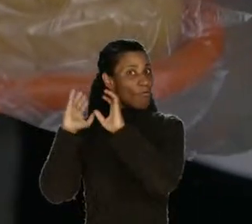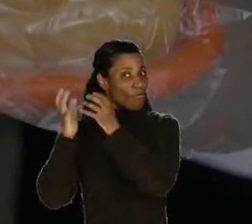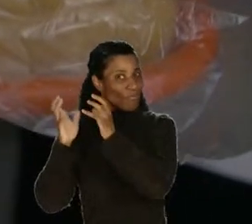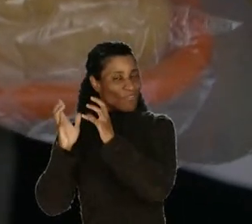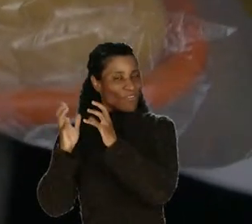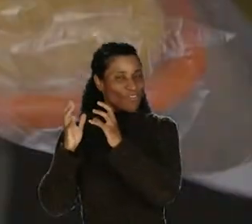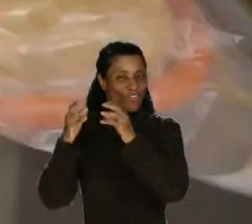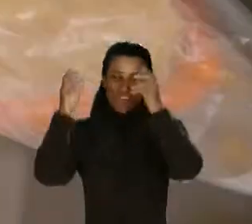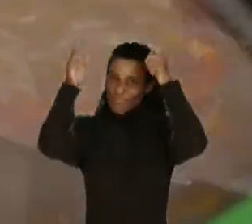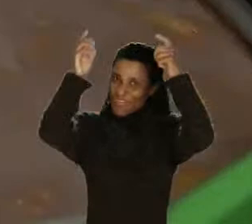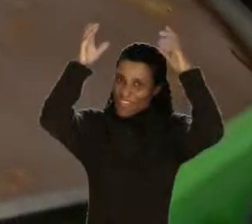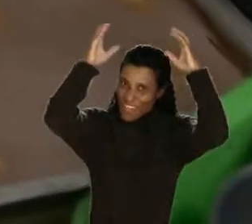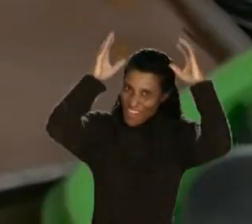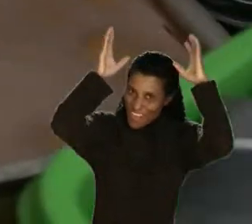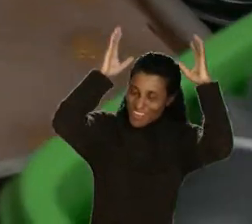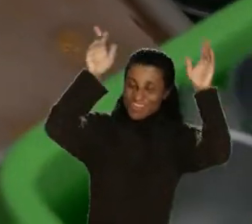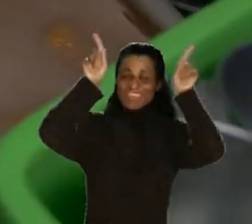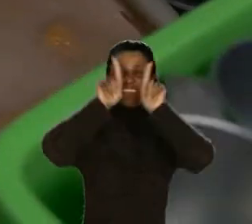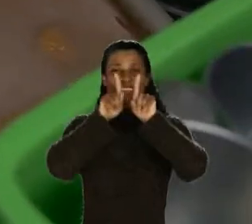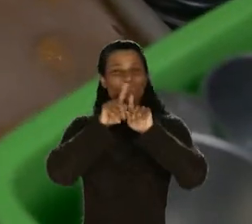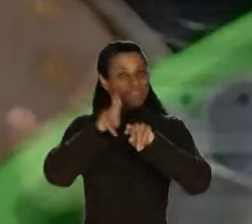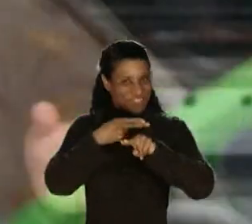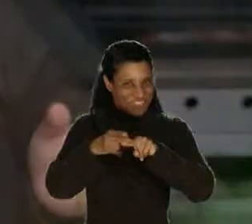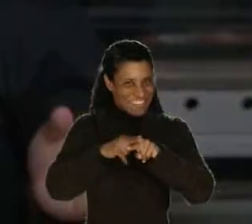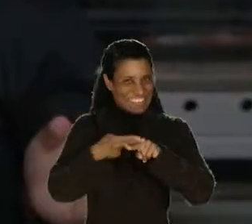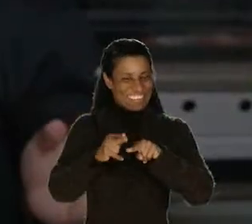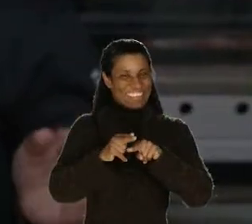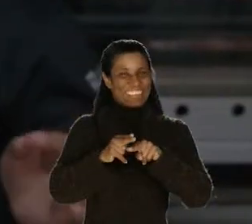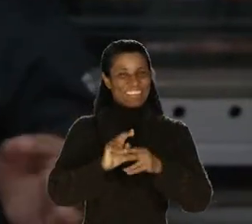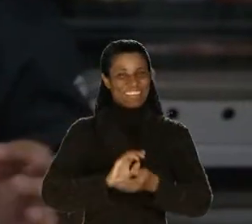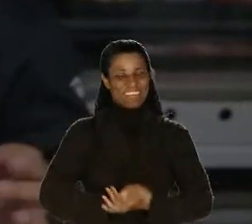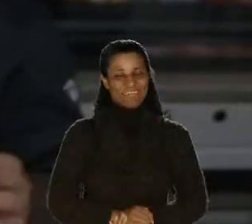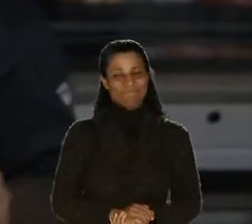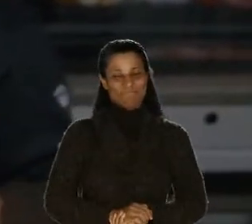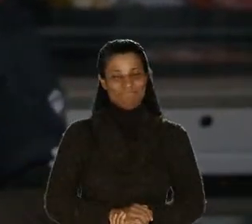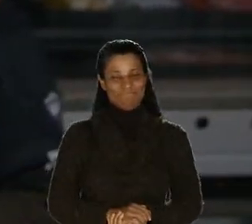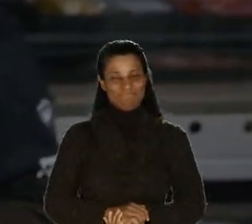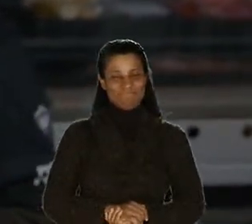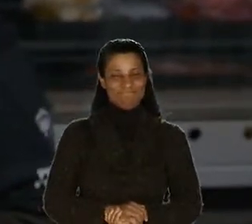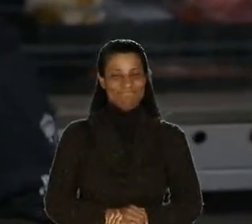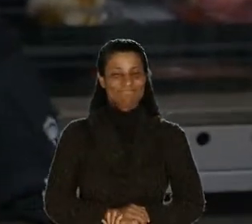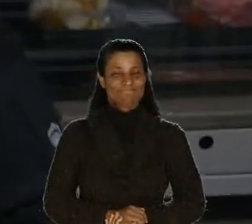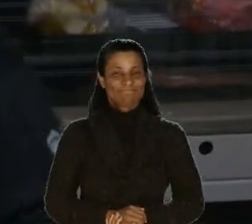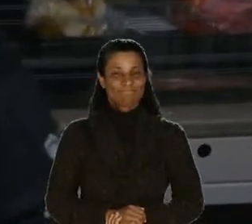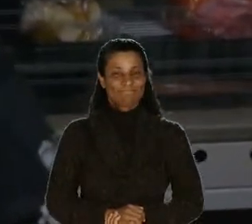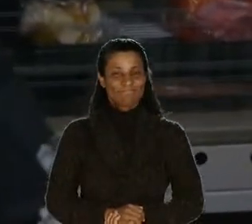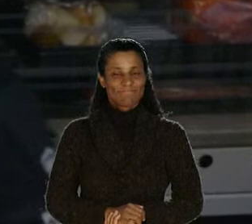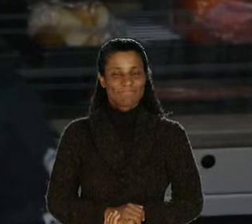coco, leite condensado, né? Chocolate. Chocolate.